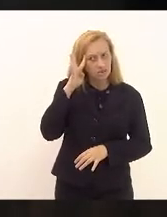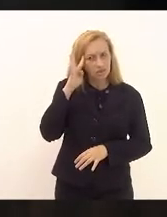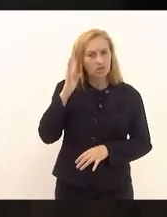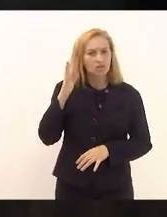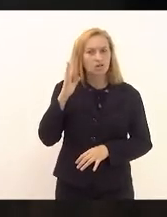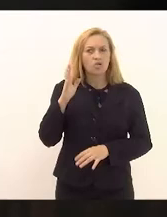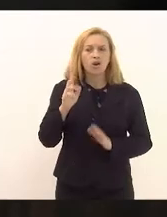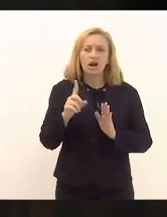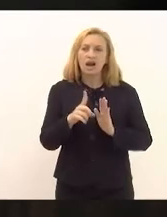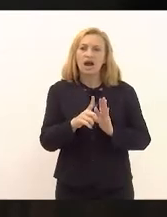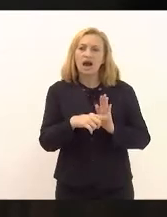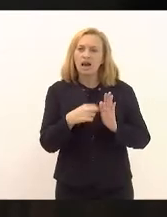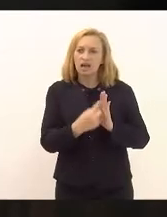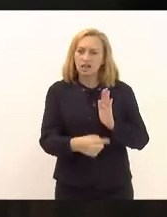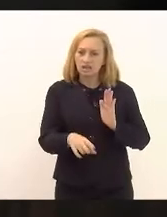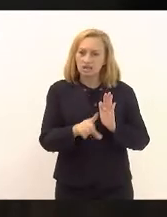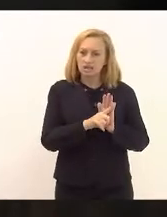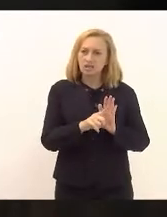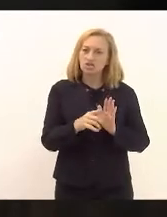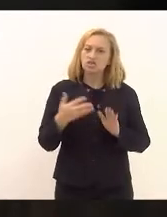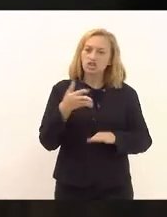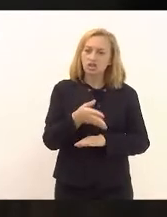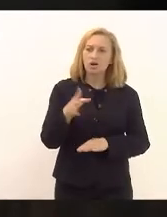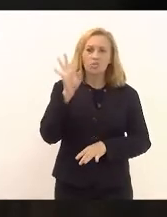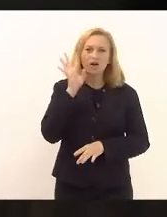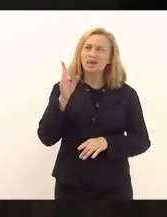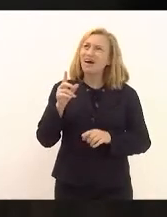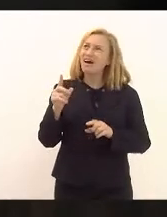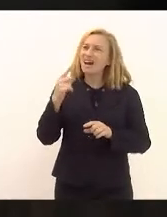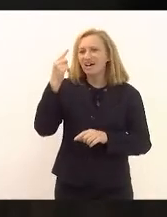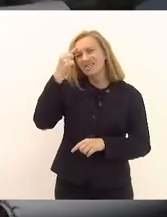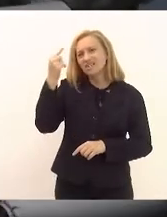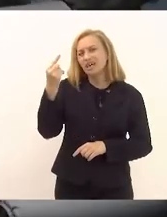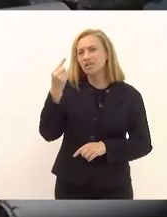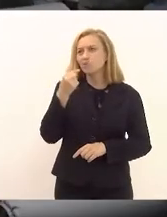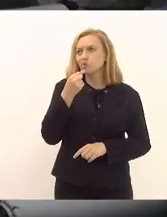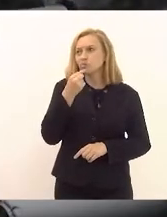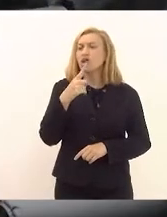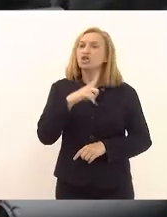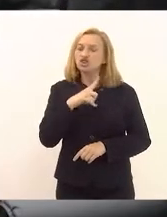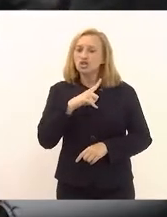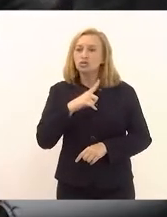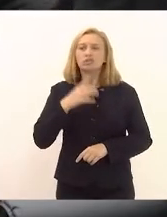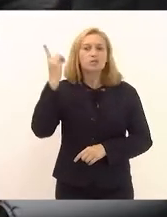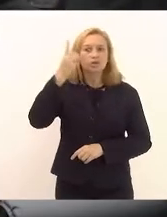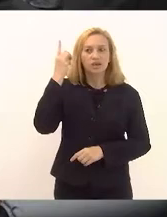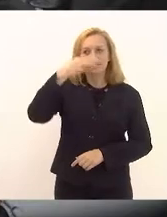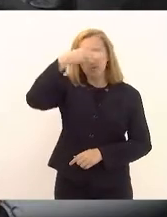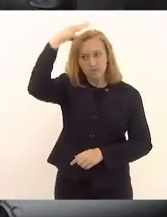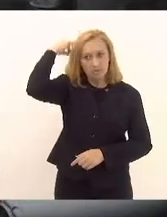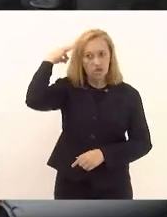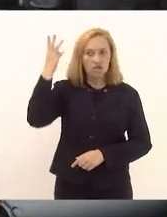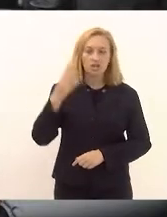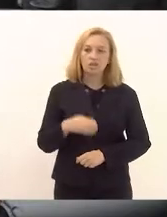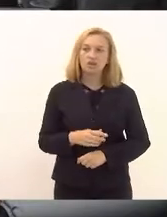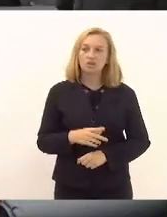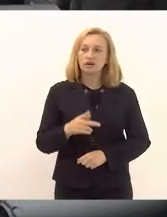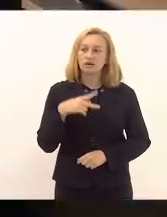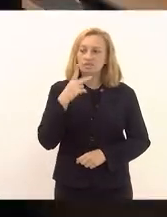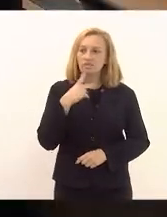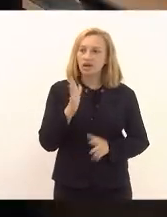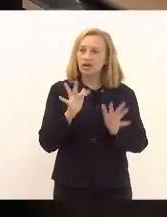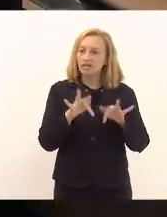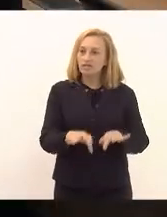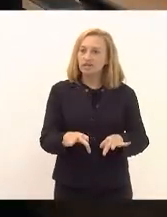quarta. Mas a ideia é para que a gente possa... E tinha aqui o deputado Márcio Pacheco trazer a posição final, a